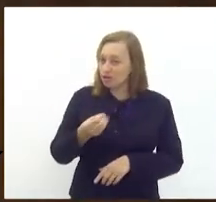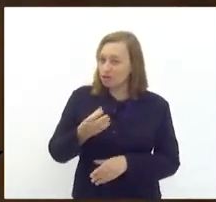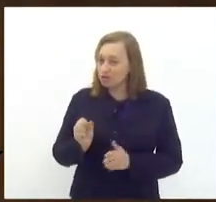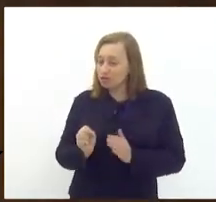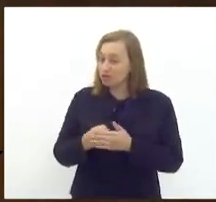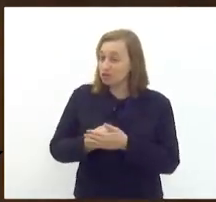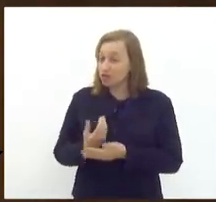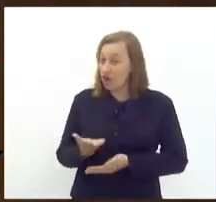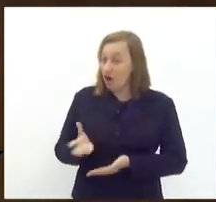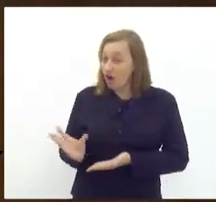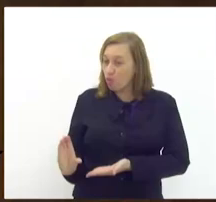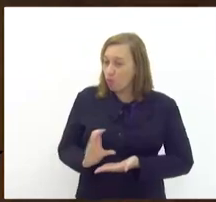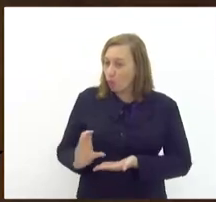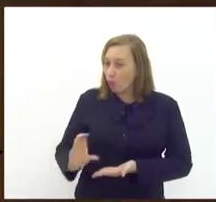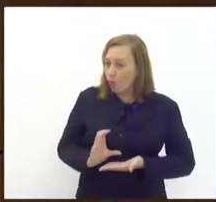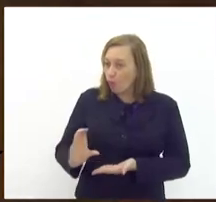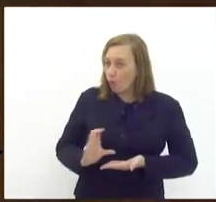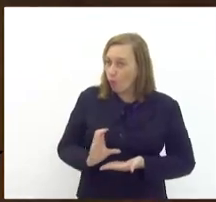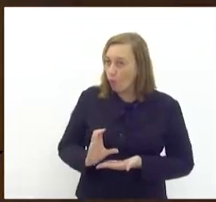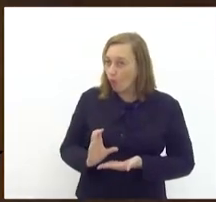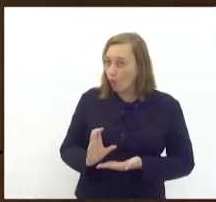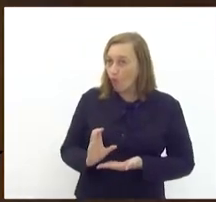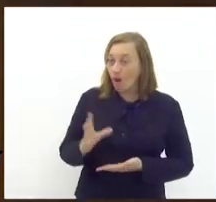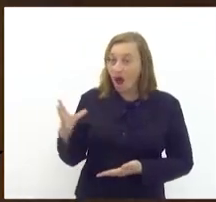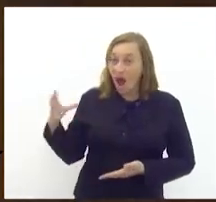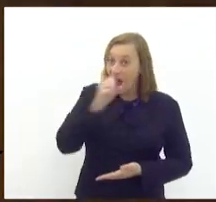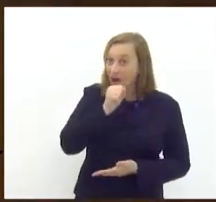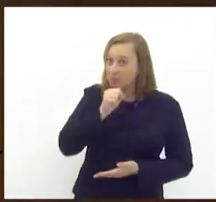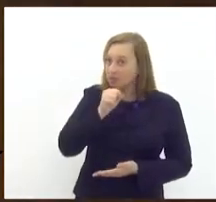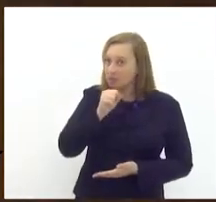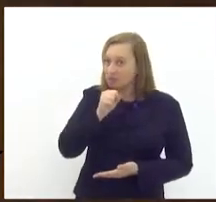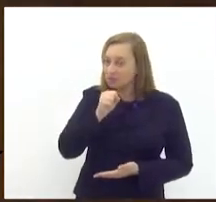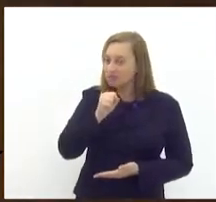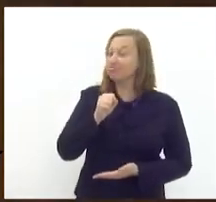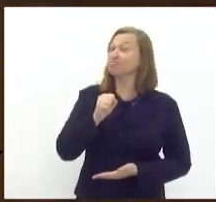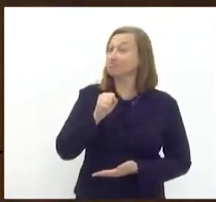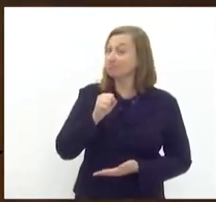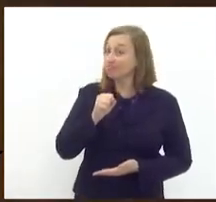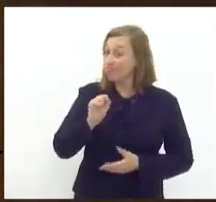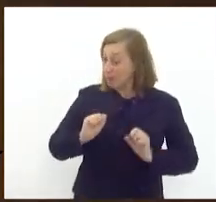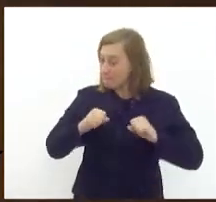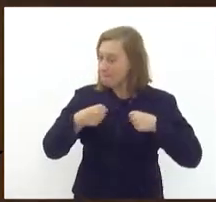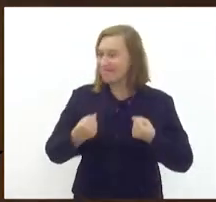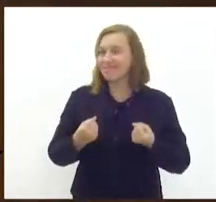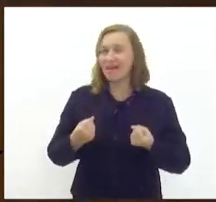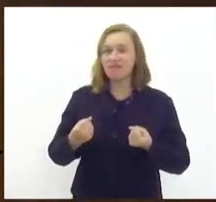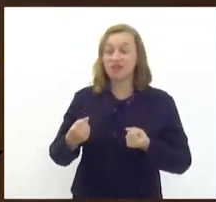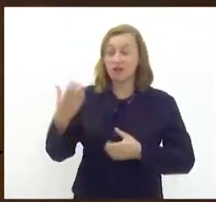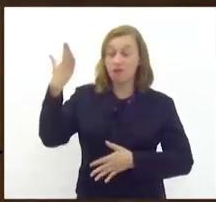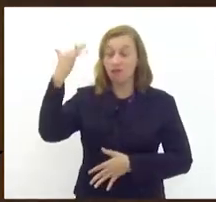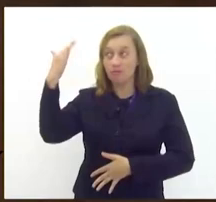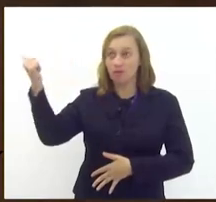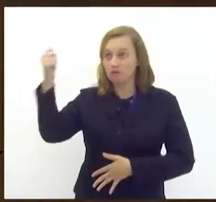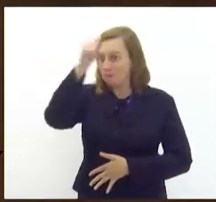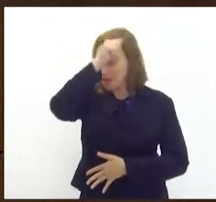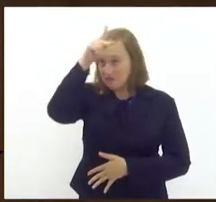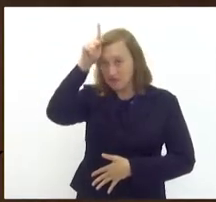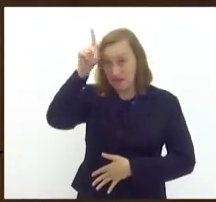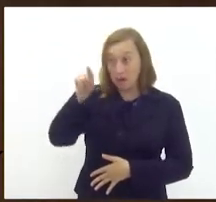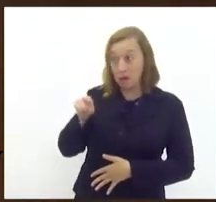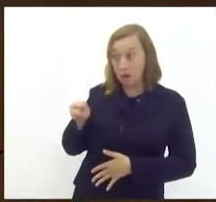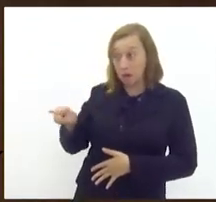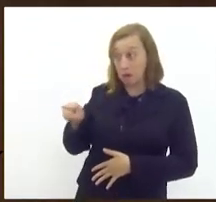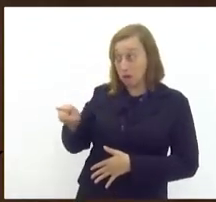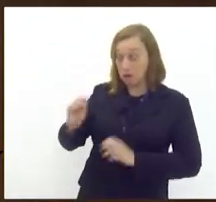da boquinha se esmerou rapidamente de correr para sair numa defesa Incondicional do prefeito Logo eles